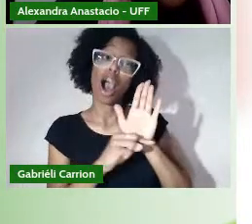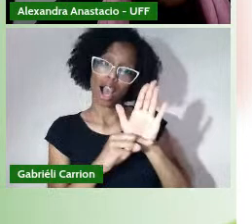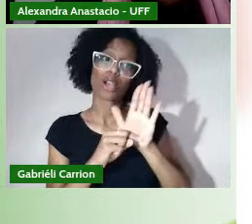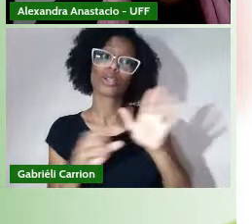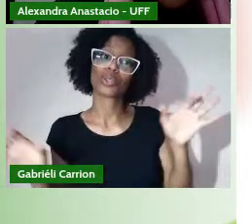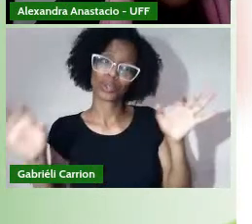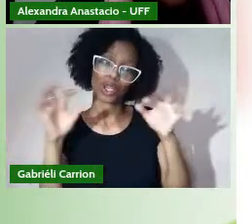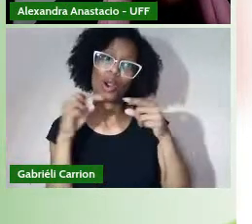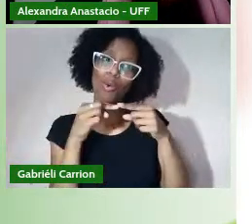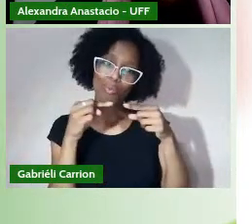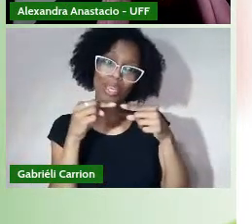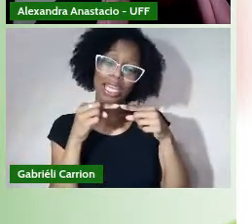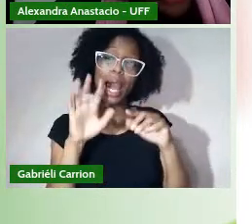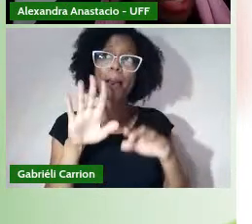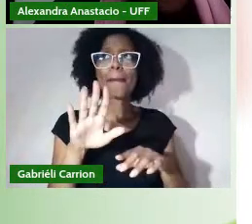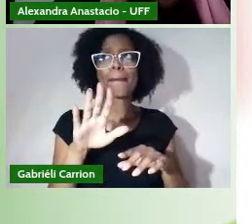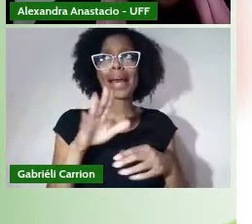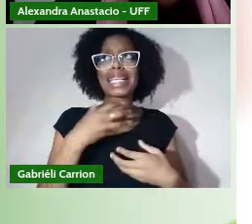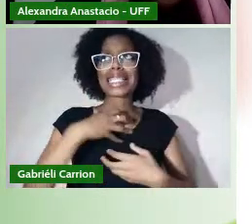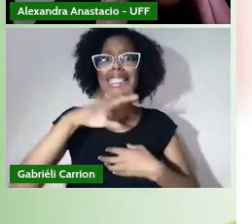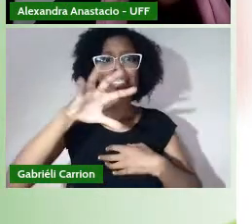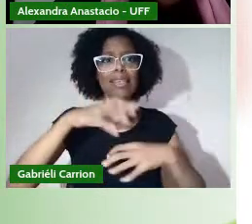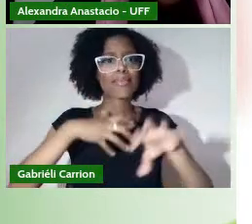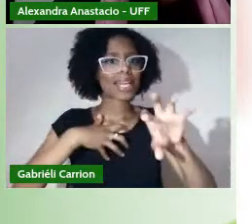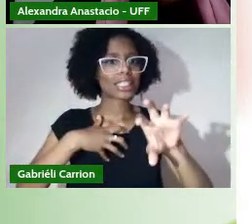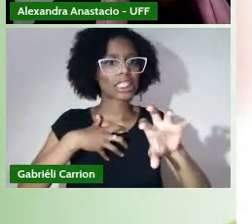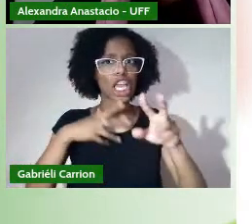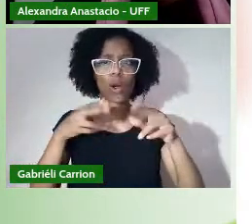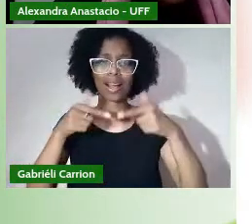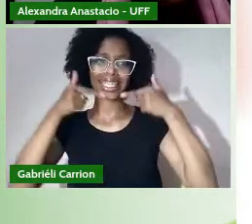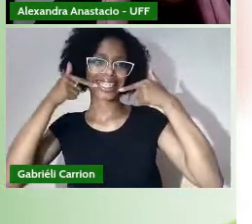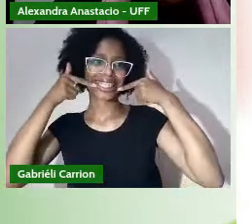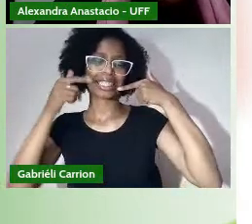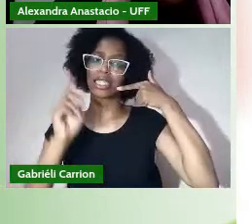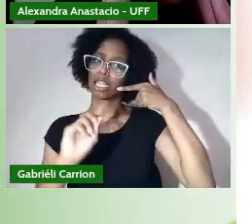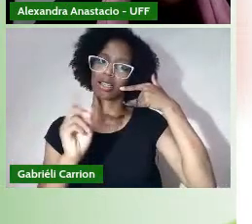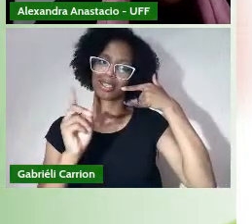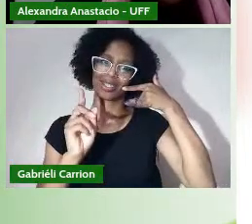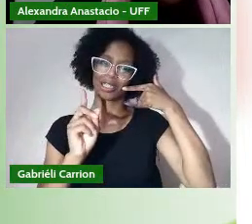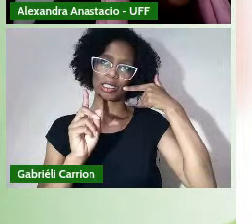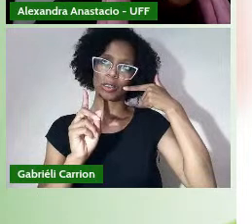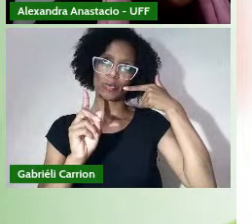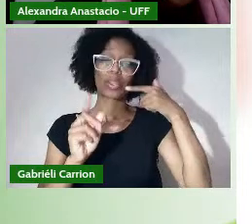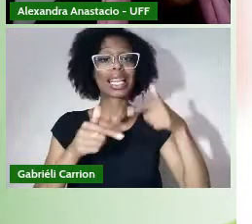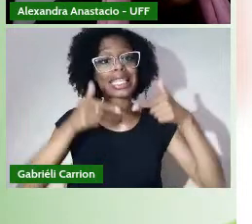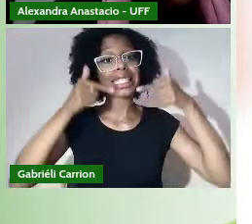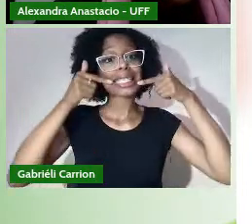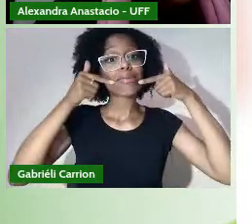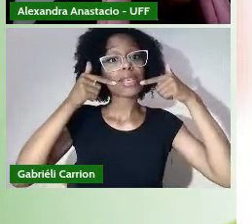complementar, mas empatia não tem a ver com simpatia, né? Na simpatia, você é uma pessoa que